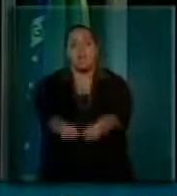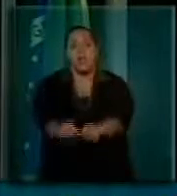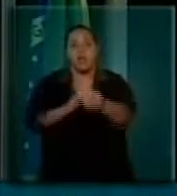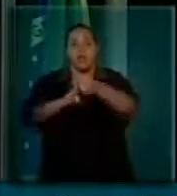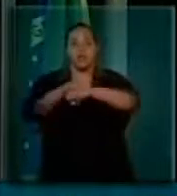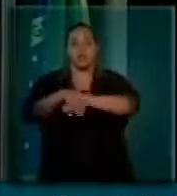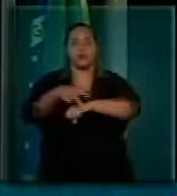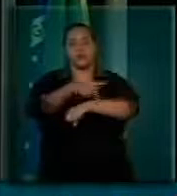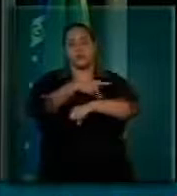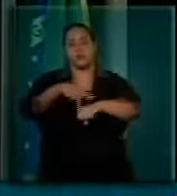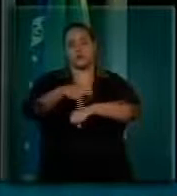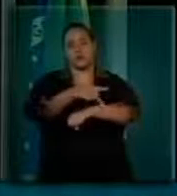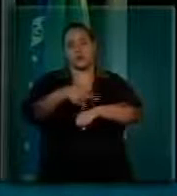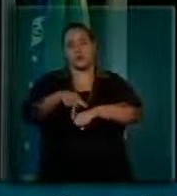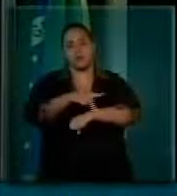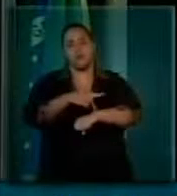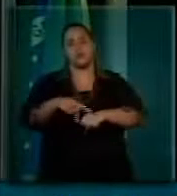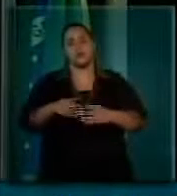ao país